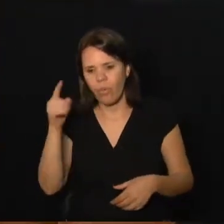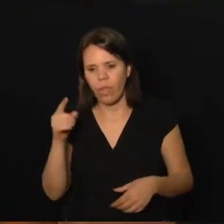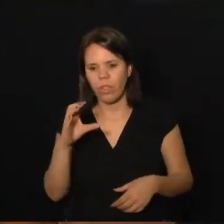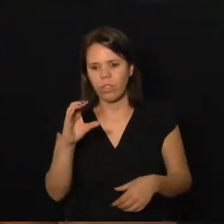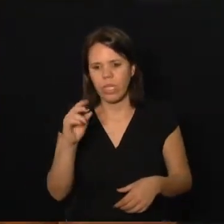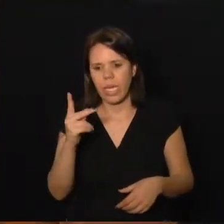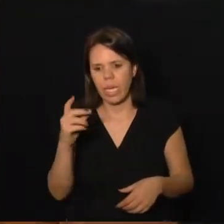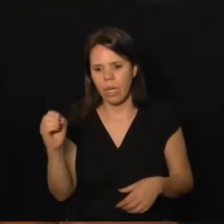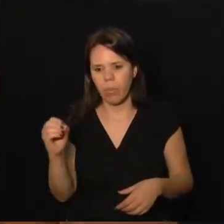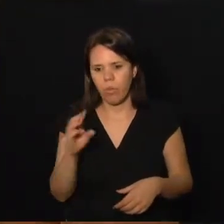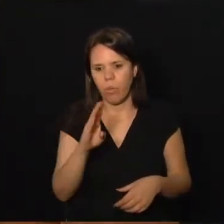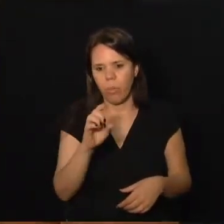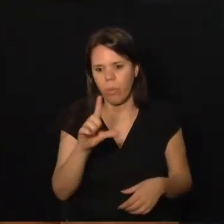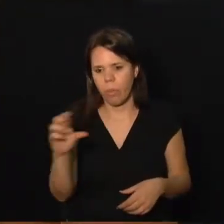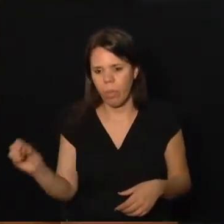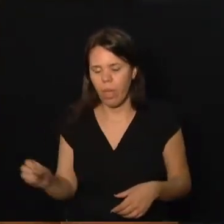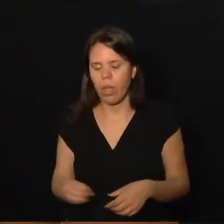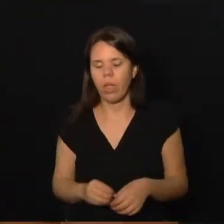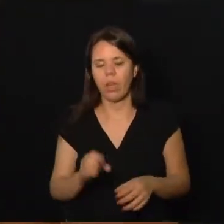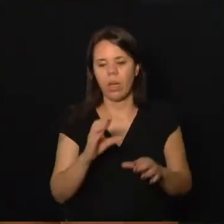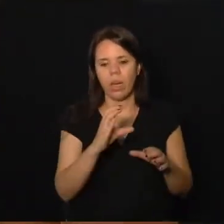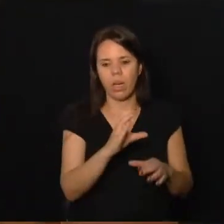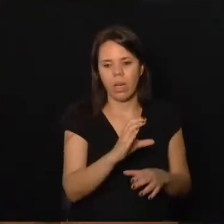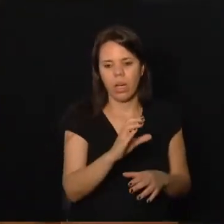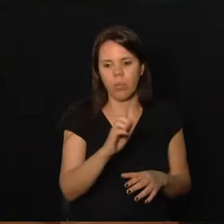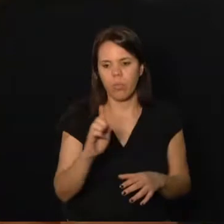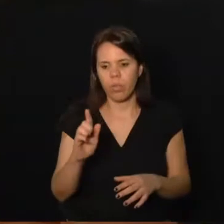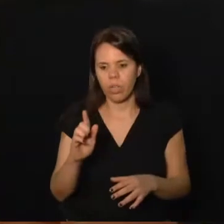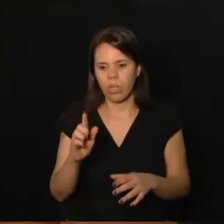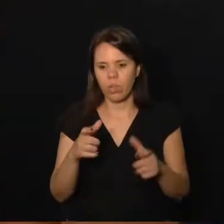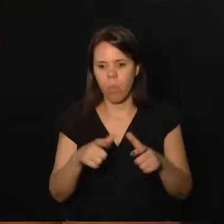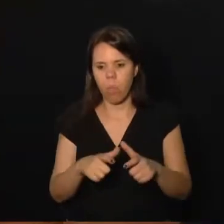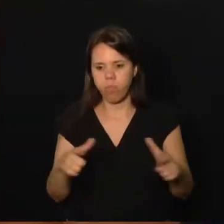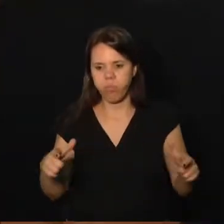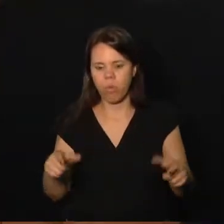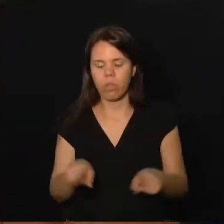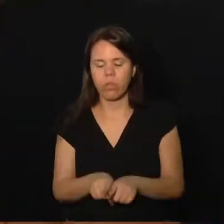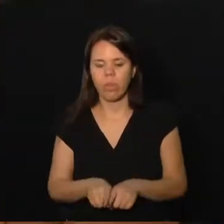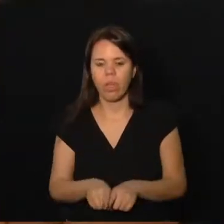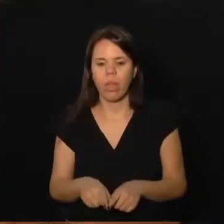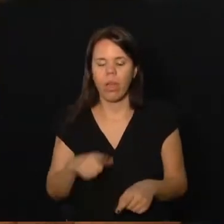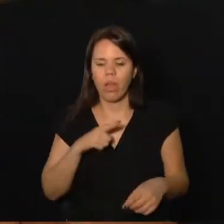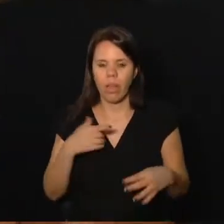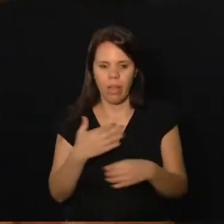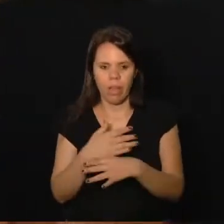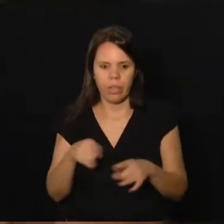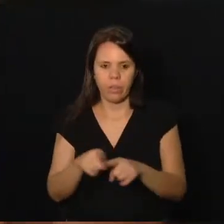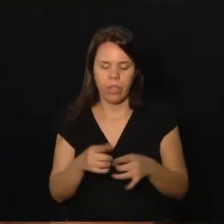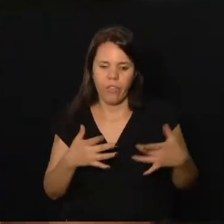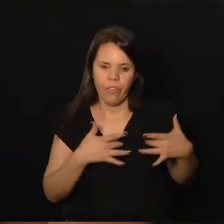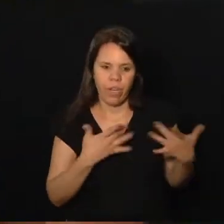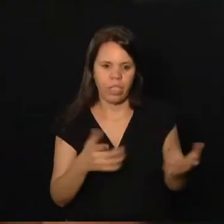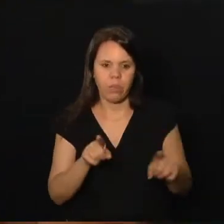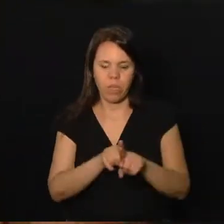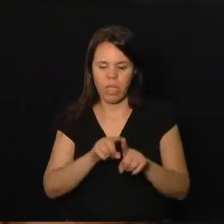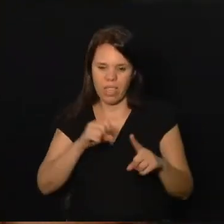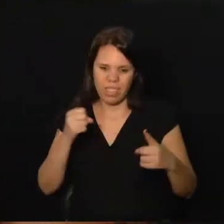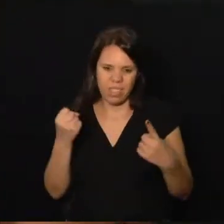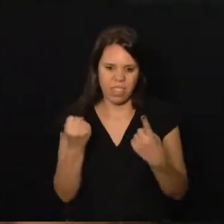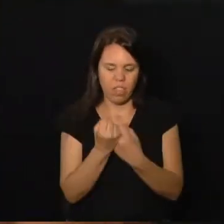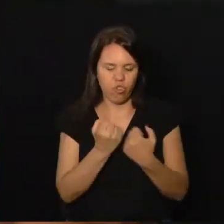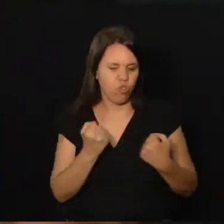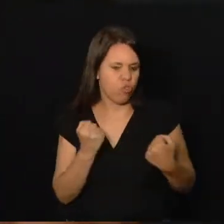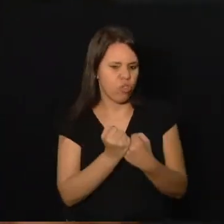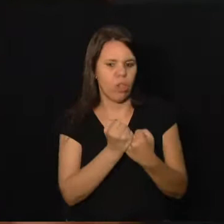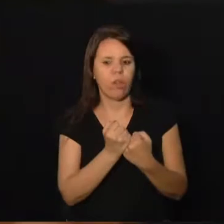Então faz esse prato feito 24 horas, né? O município oferece ali a assistência social para poder